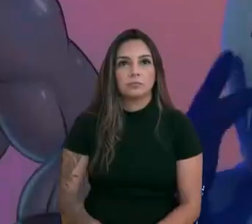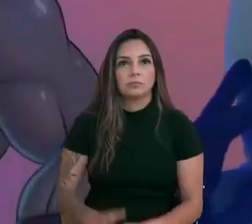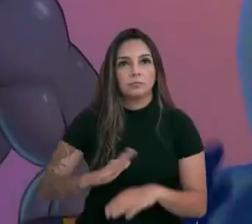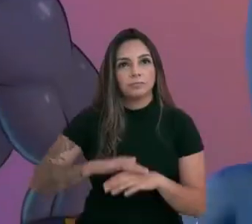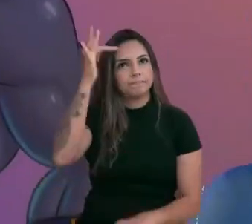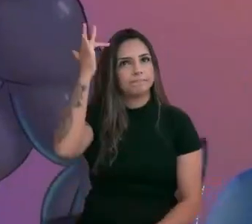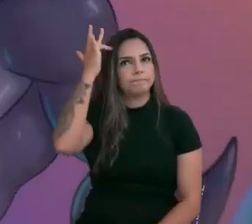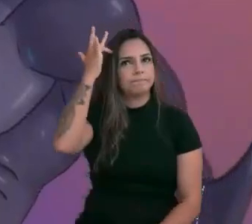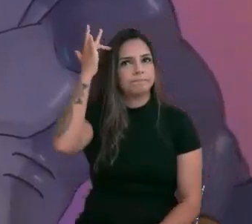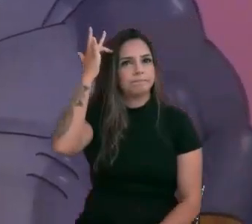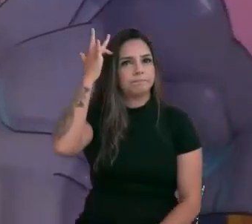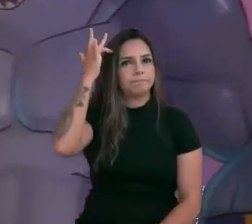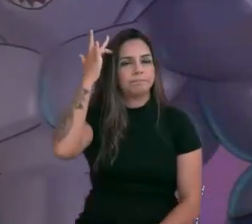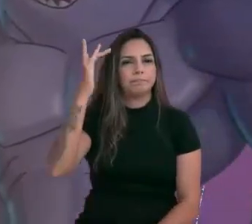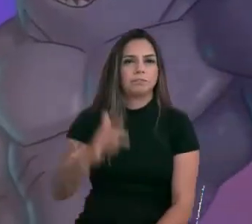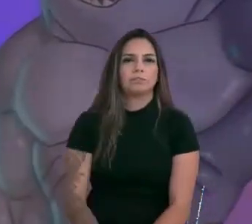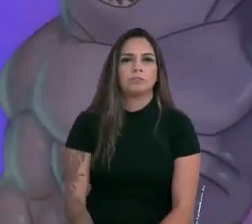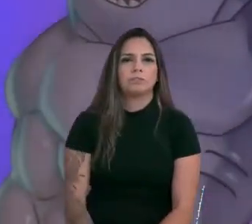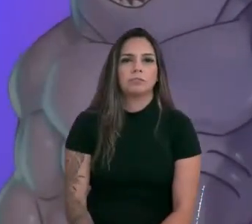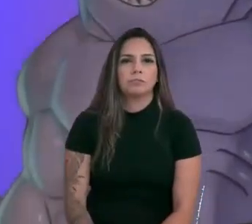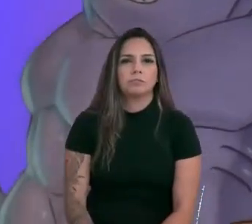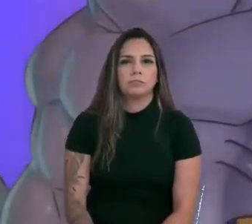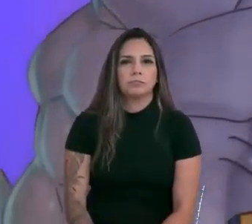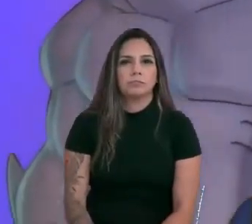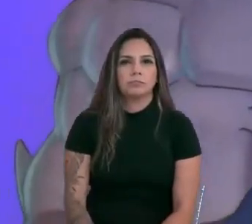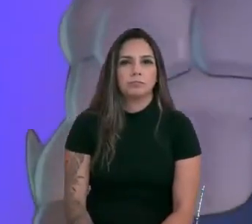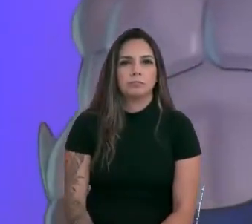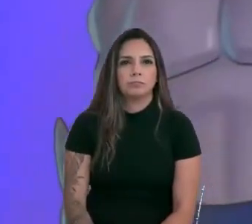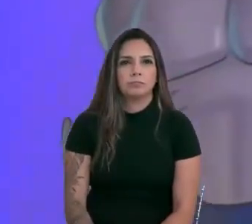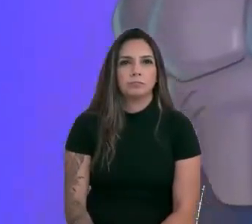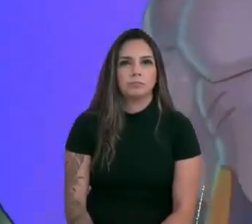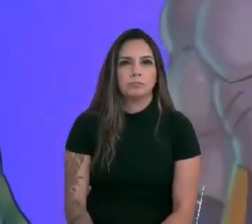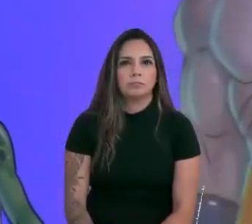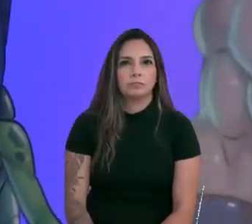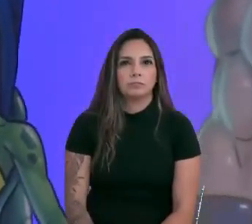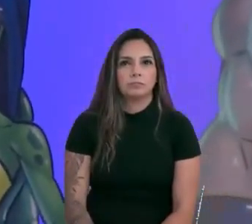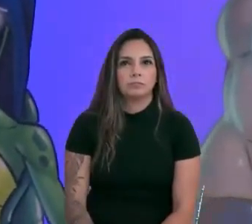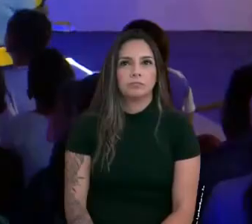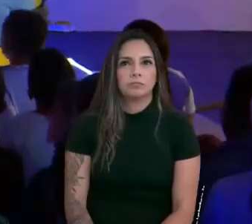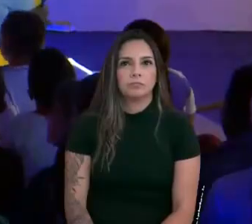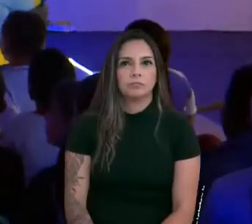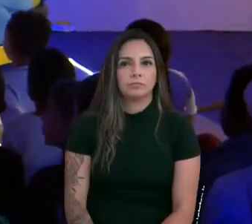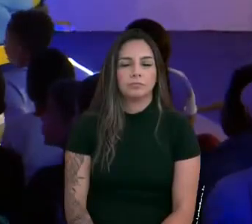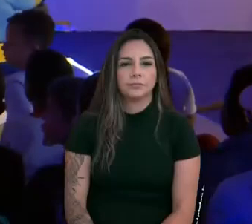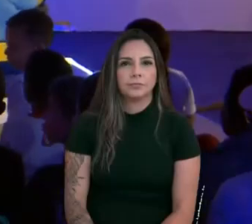todas. E essa aqui... Tadã!